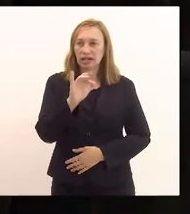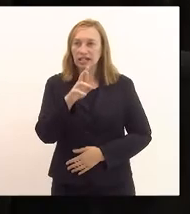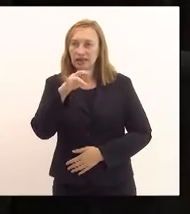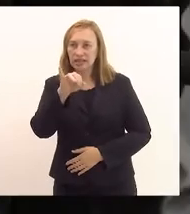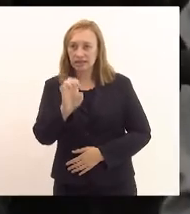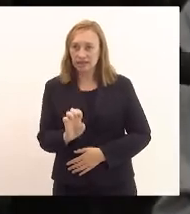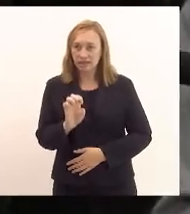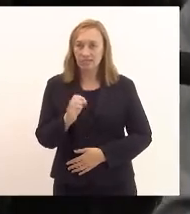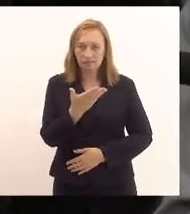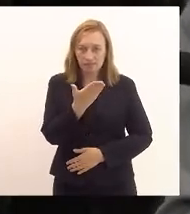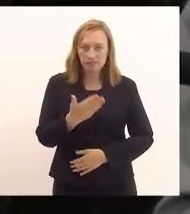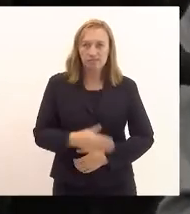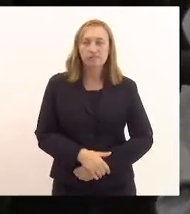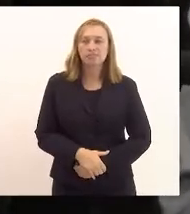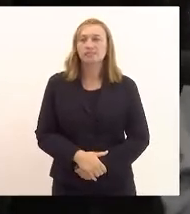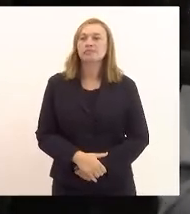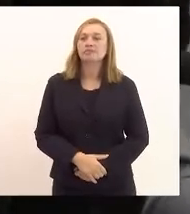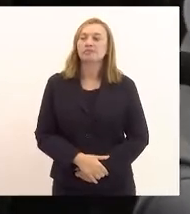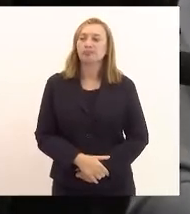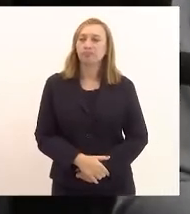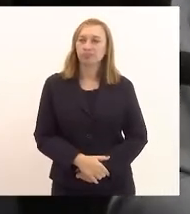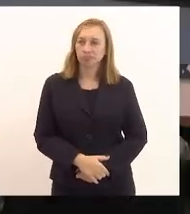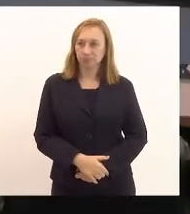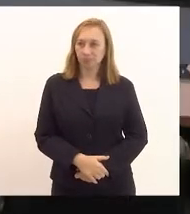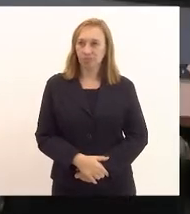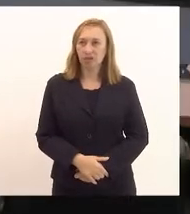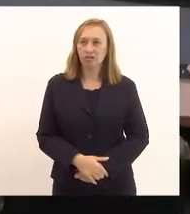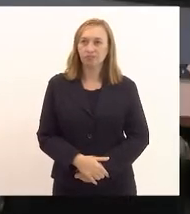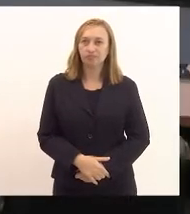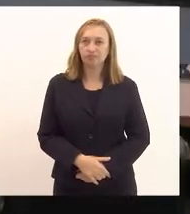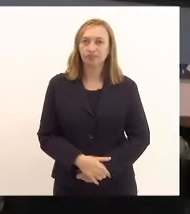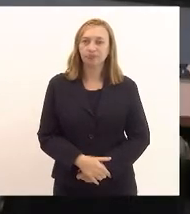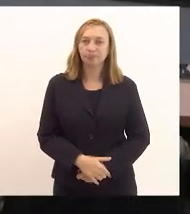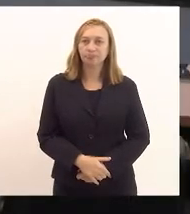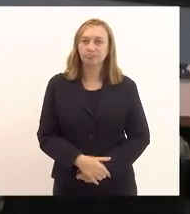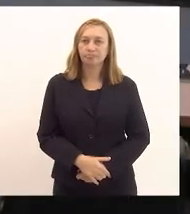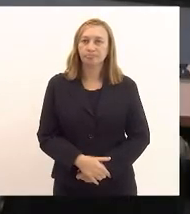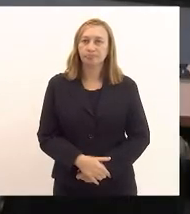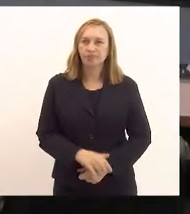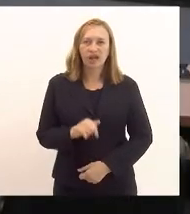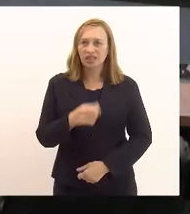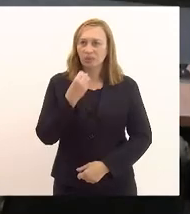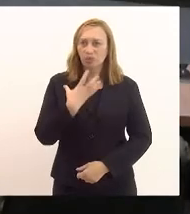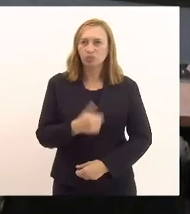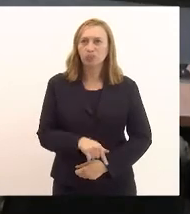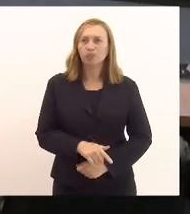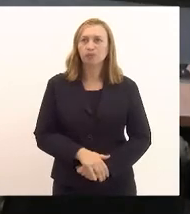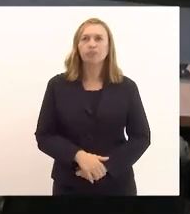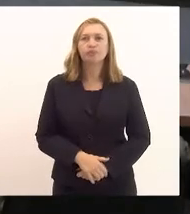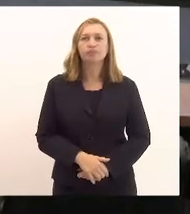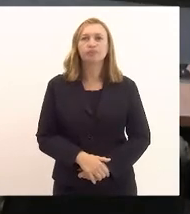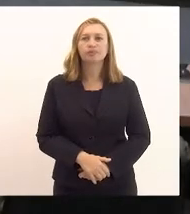fazer uma saudação E aí é daqui mesmo